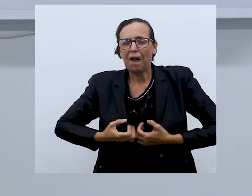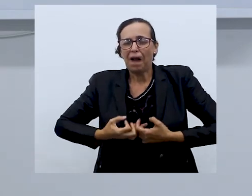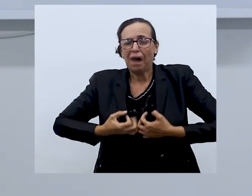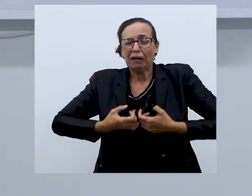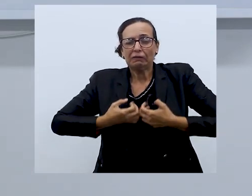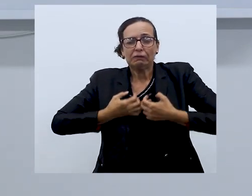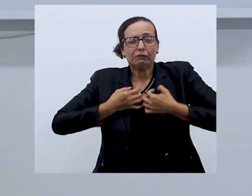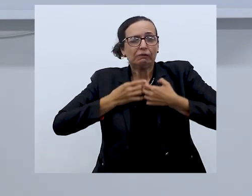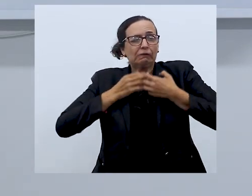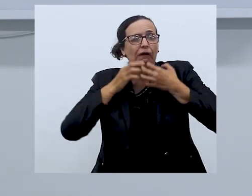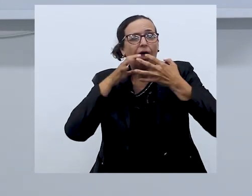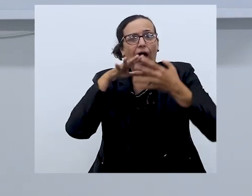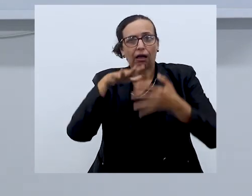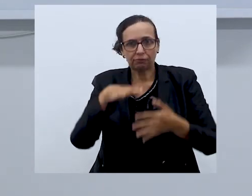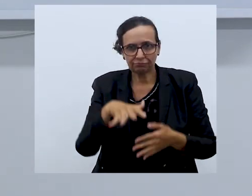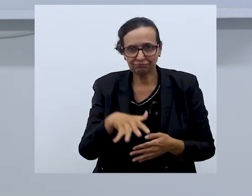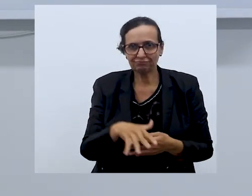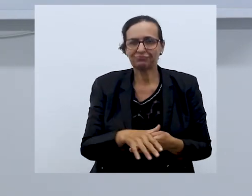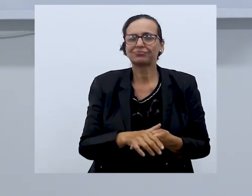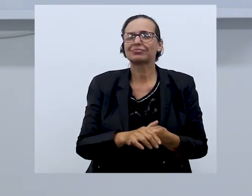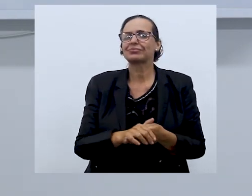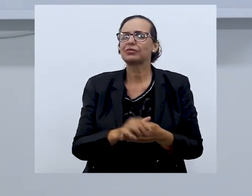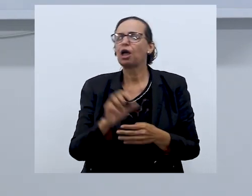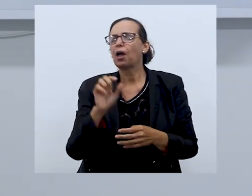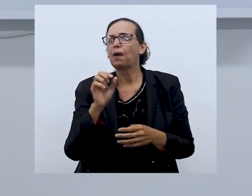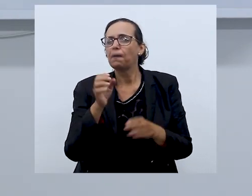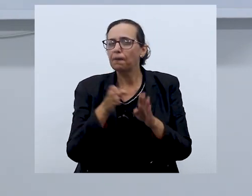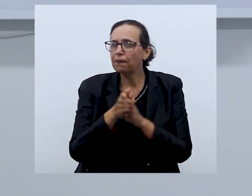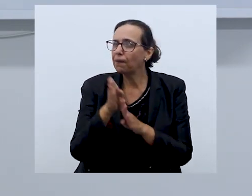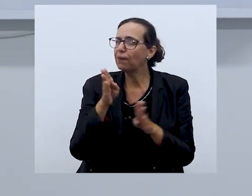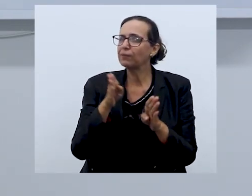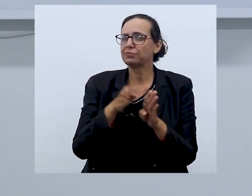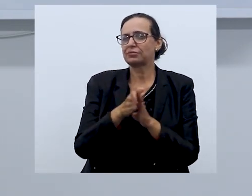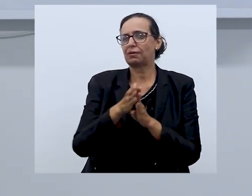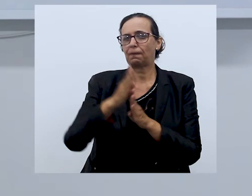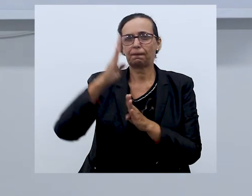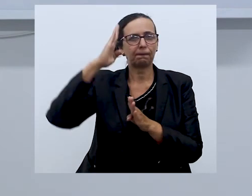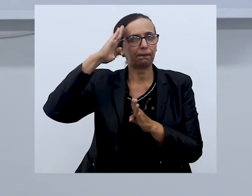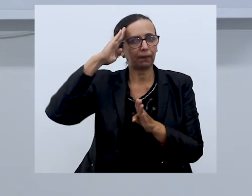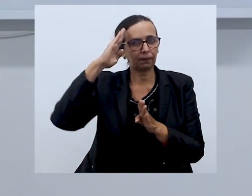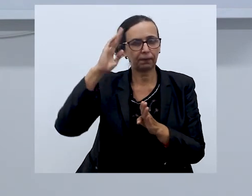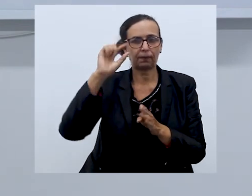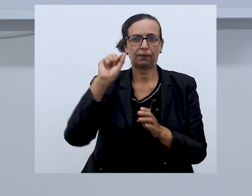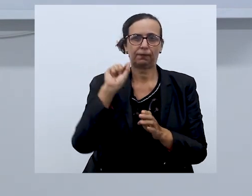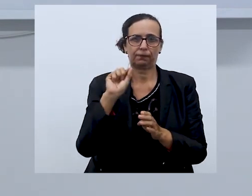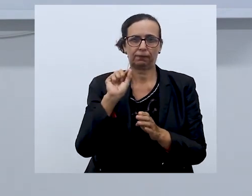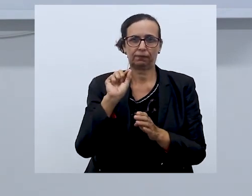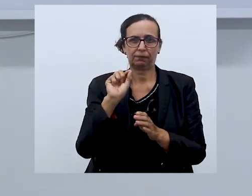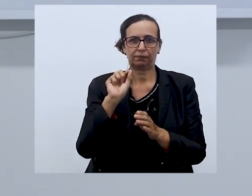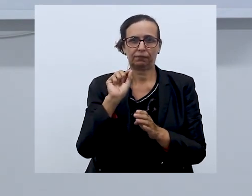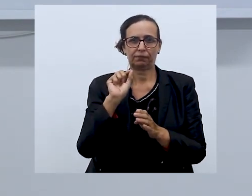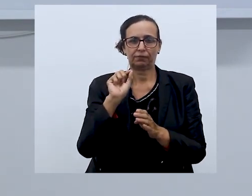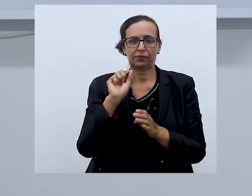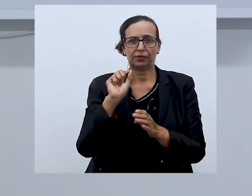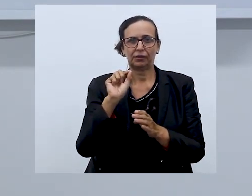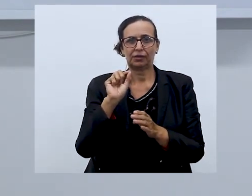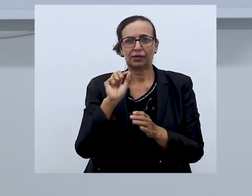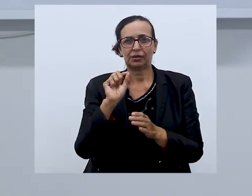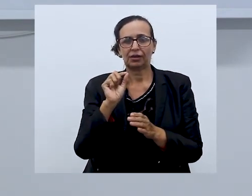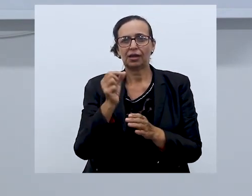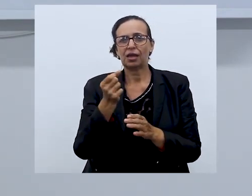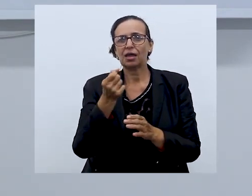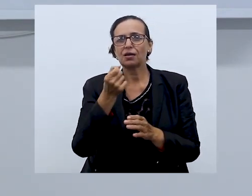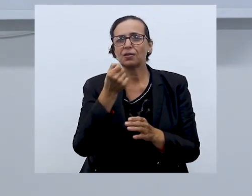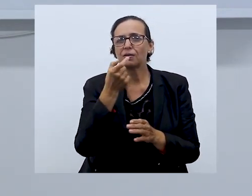causar refluxo e queimar ainda mais o esôfago, por onde entra o alimento. A única coisa, assim, uma dica realmente que é dada em